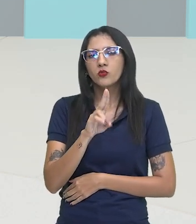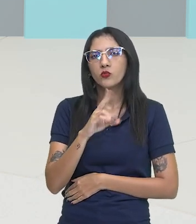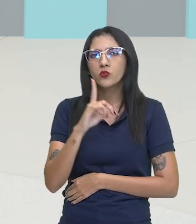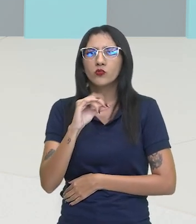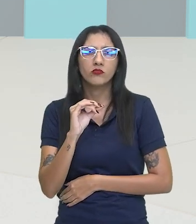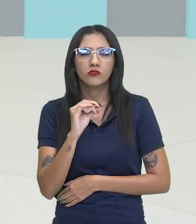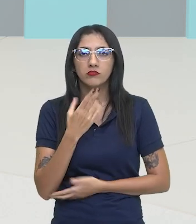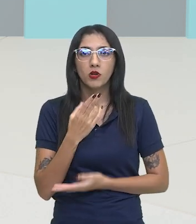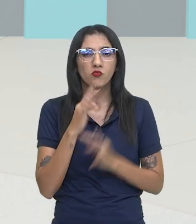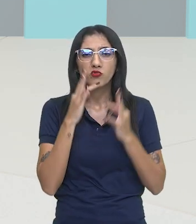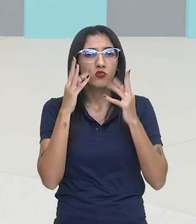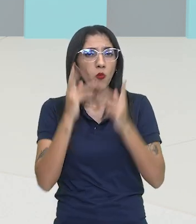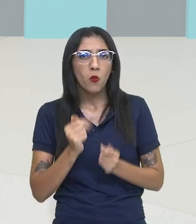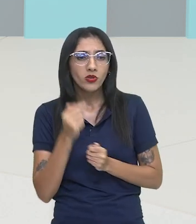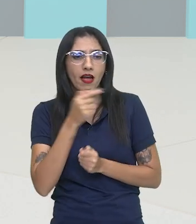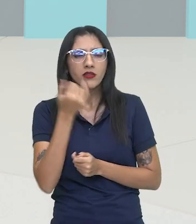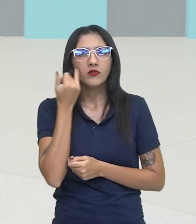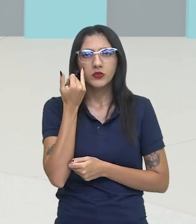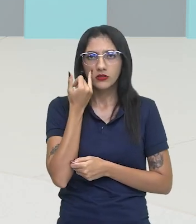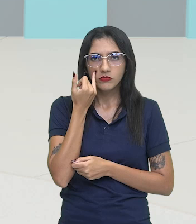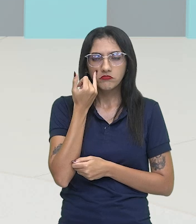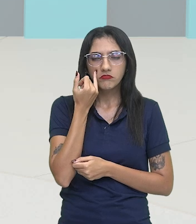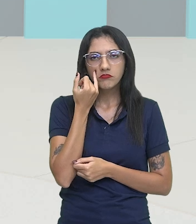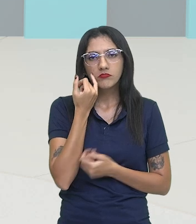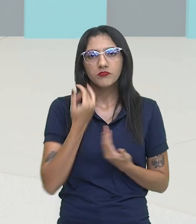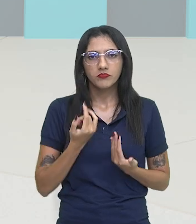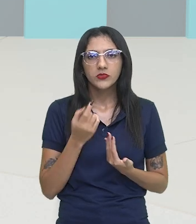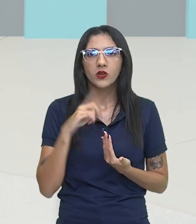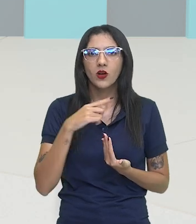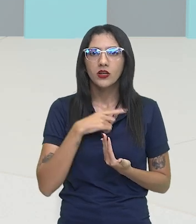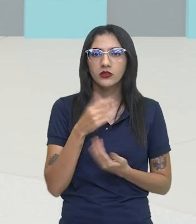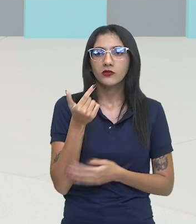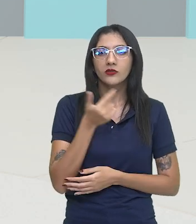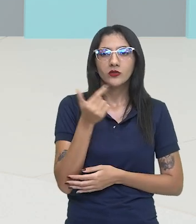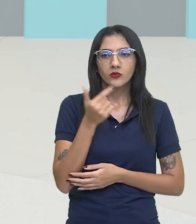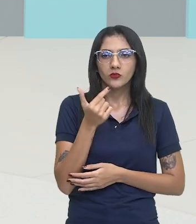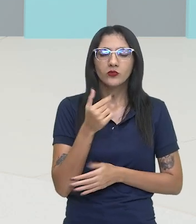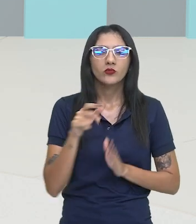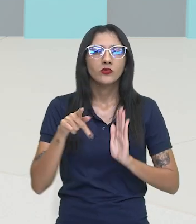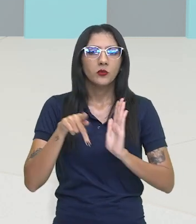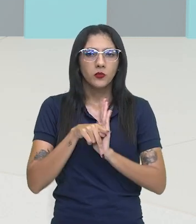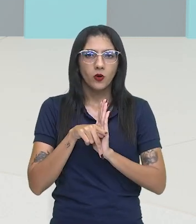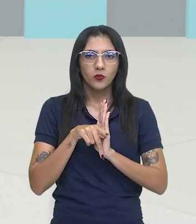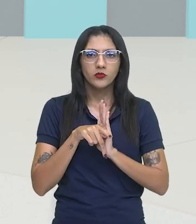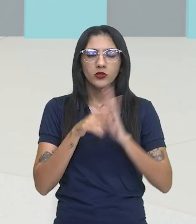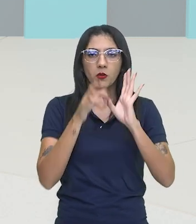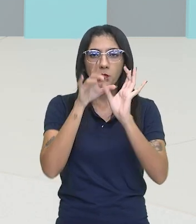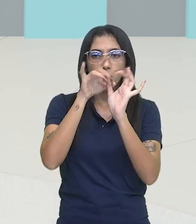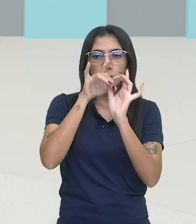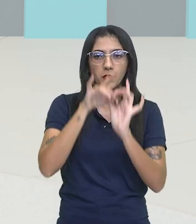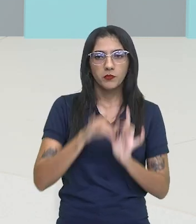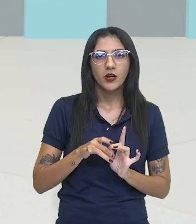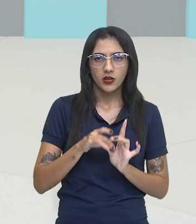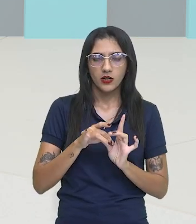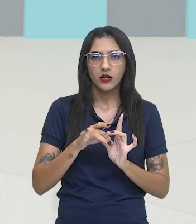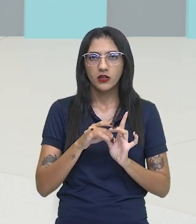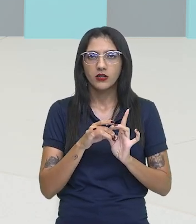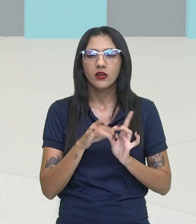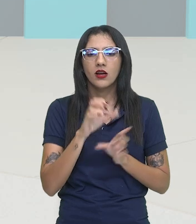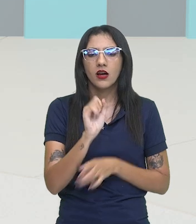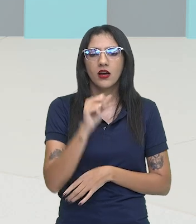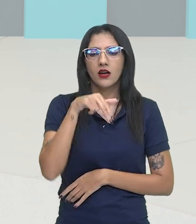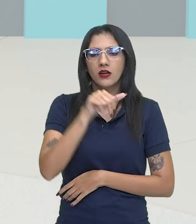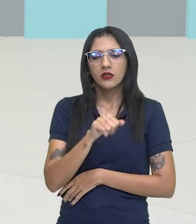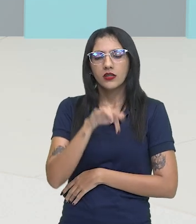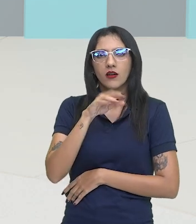situação e entre outras, tá bom? Então, a segunda situação de coesão, ou o segundo processo de